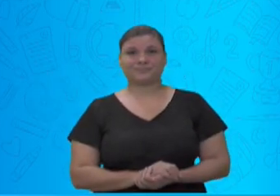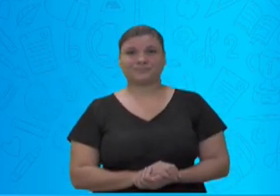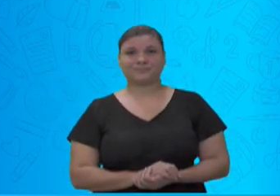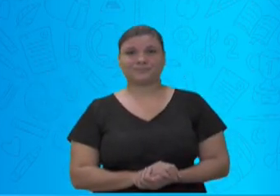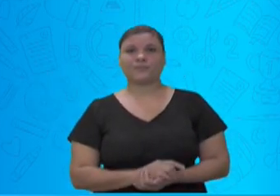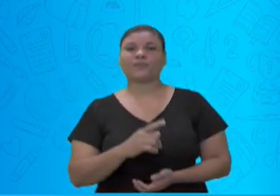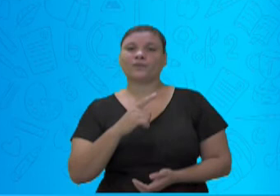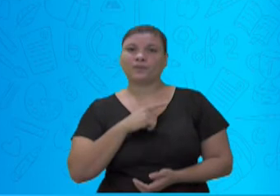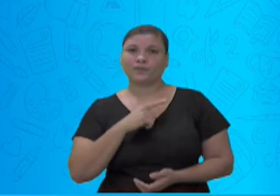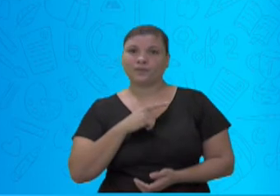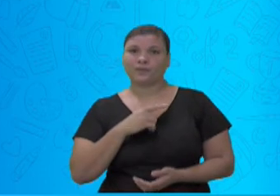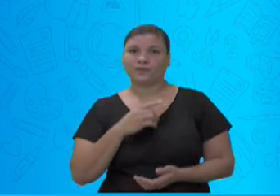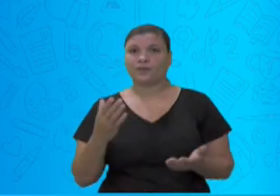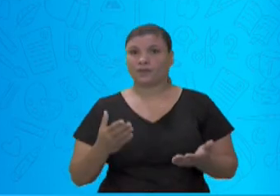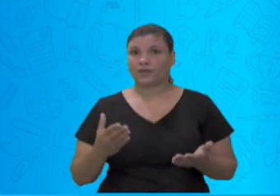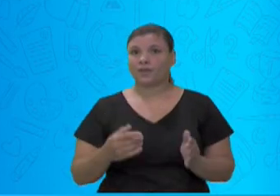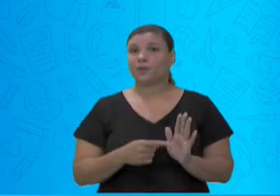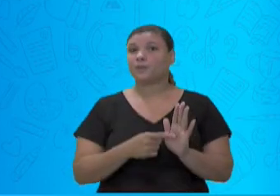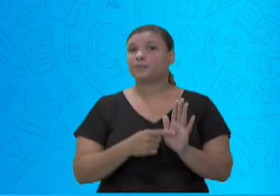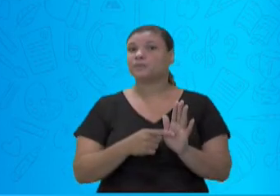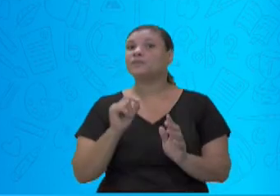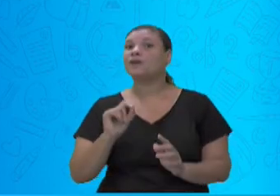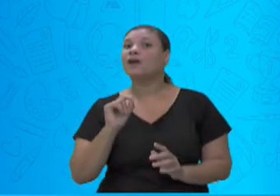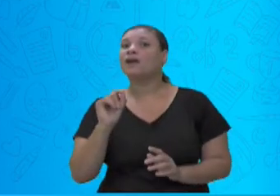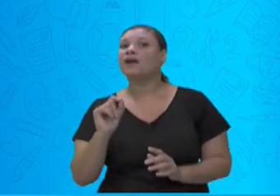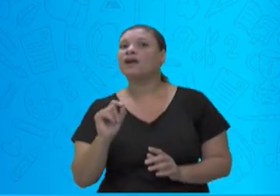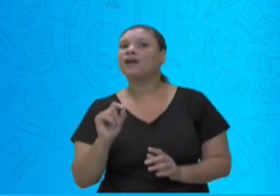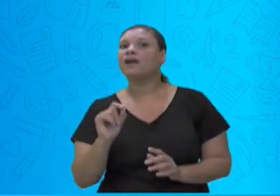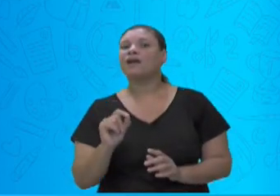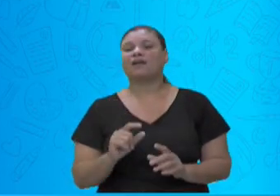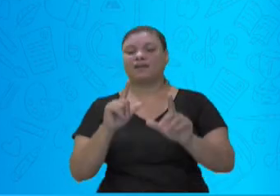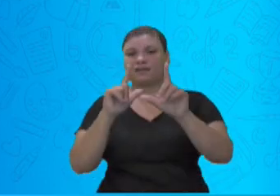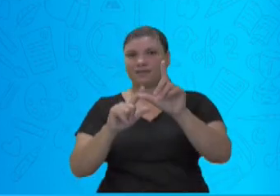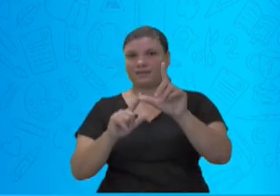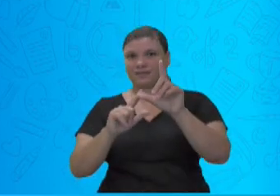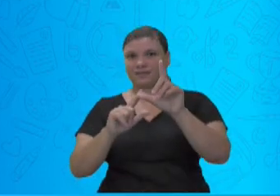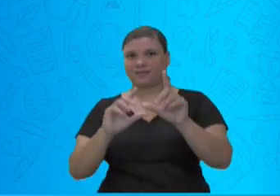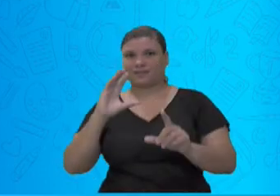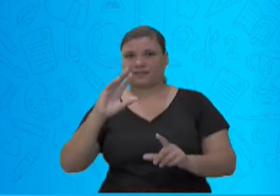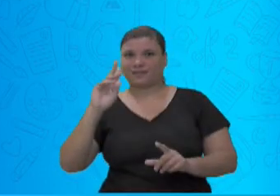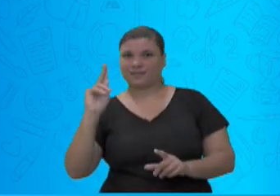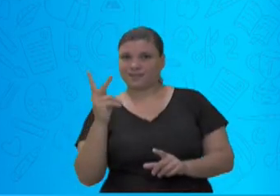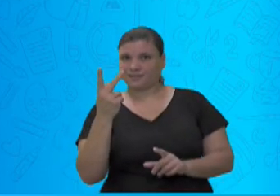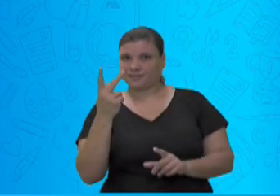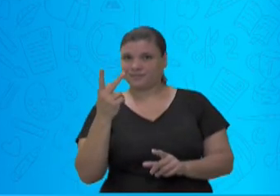E temos outras que também se escrevem com CH.